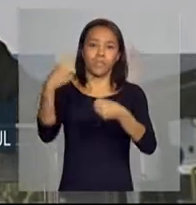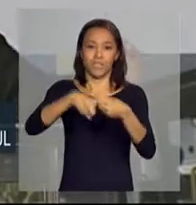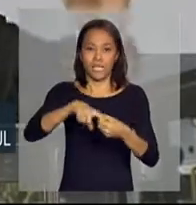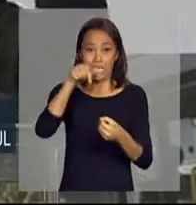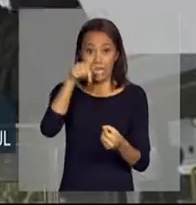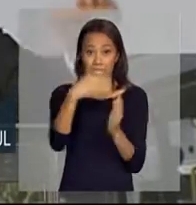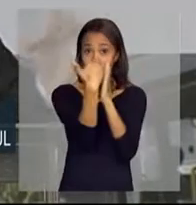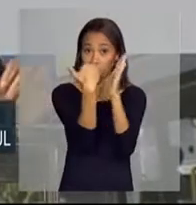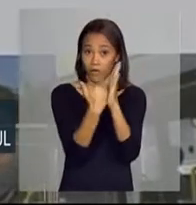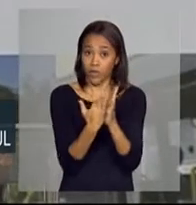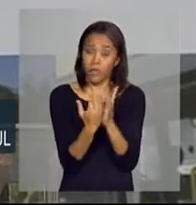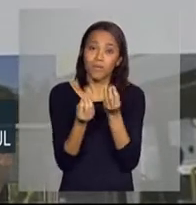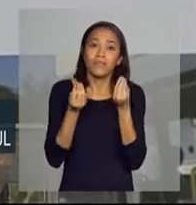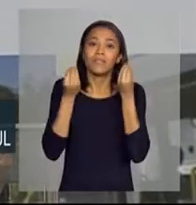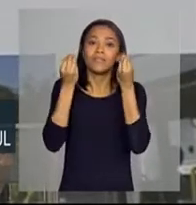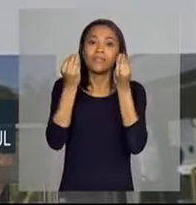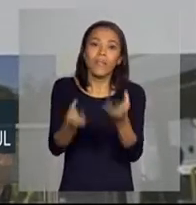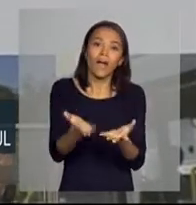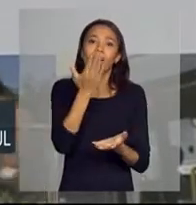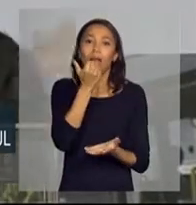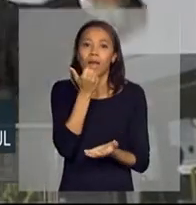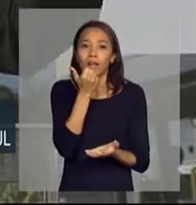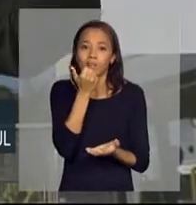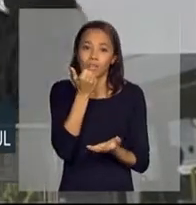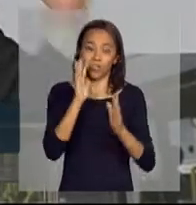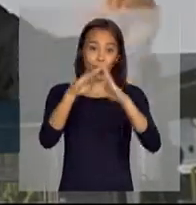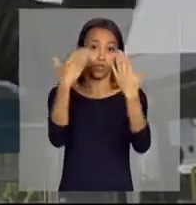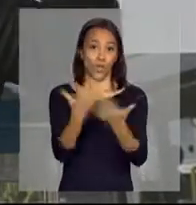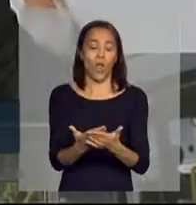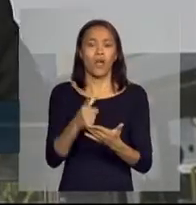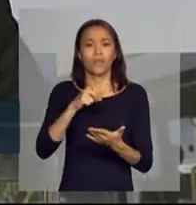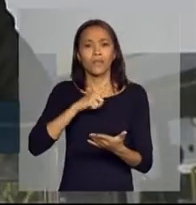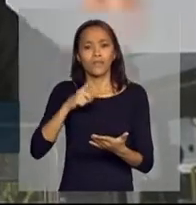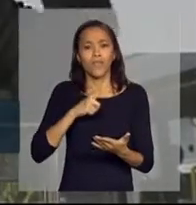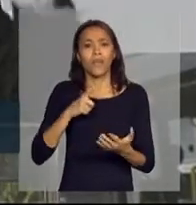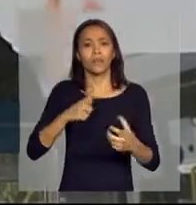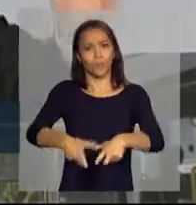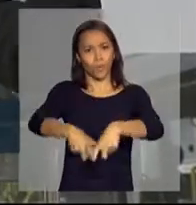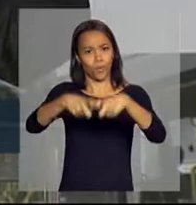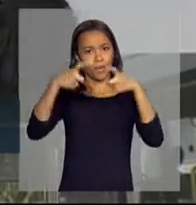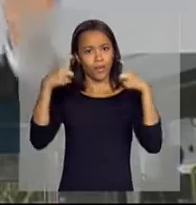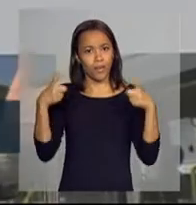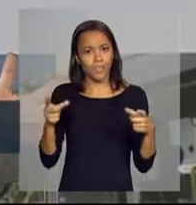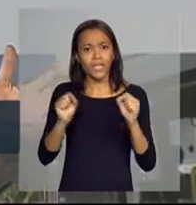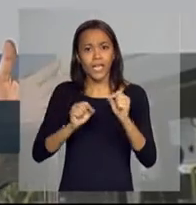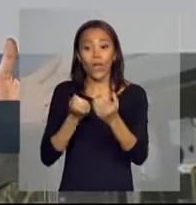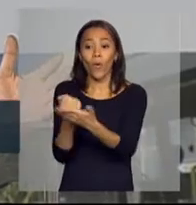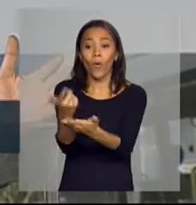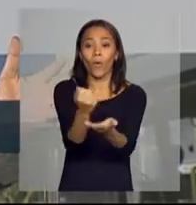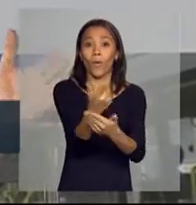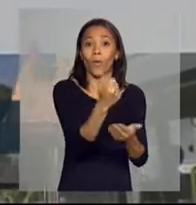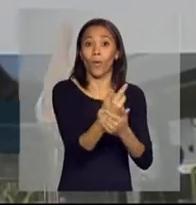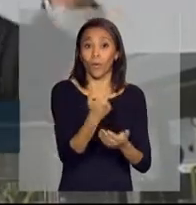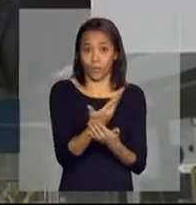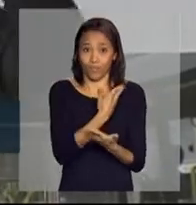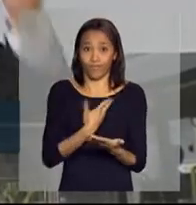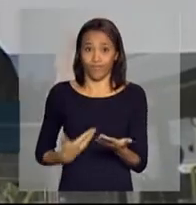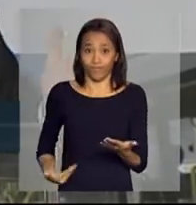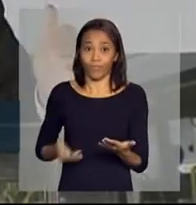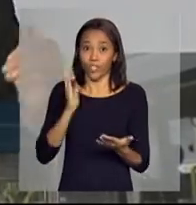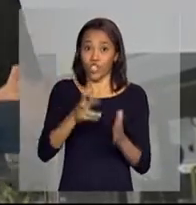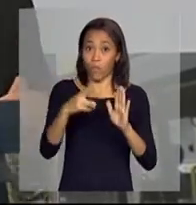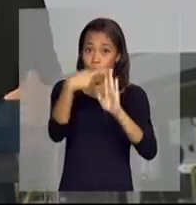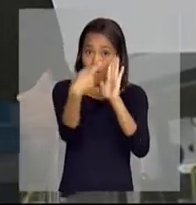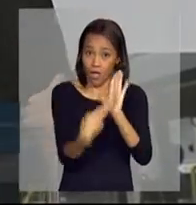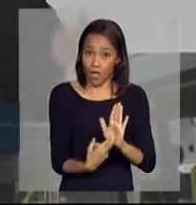programa da alimentação escolar. Nós temos um enorme espaço, que é um programa de compras públicas, que foi regulamentado